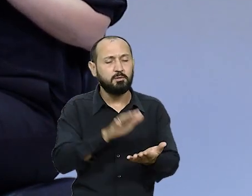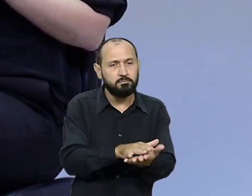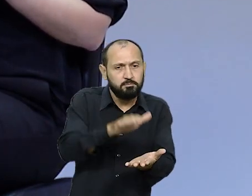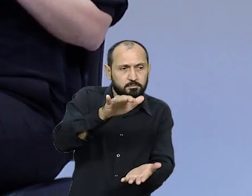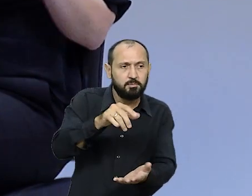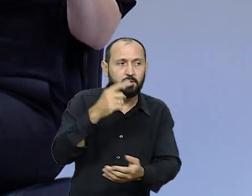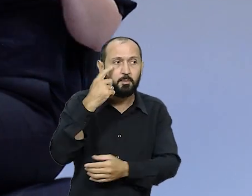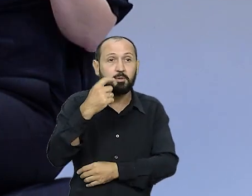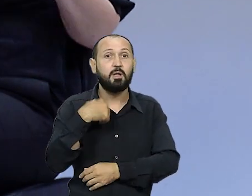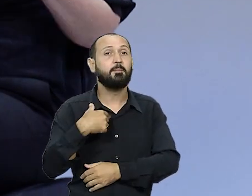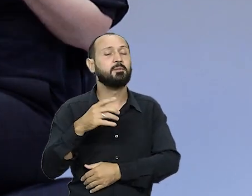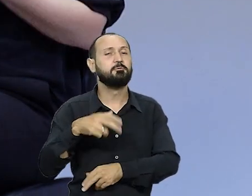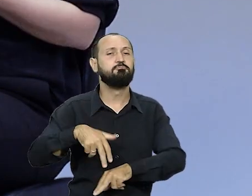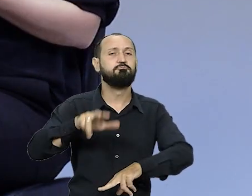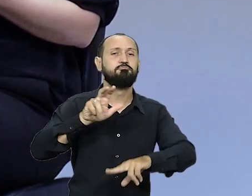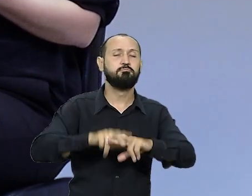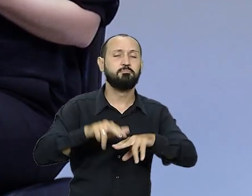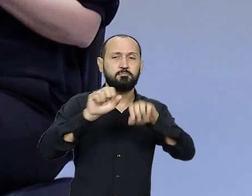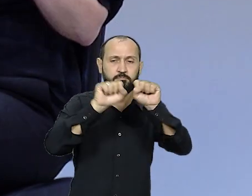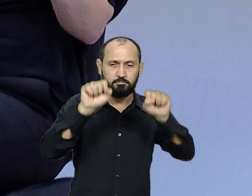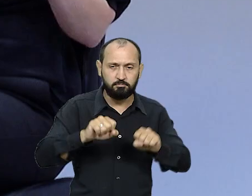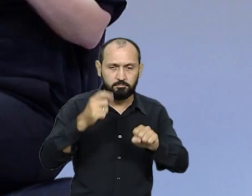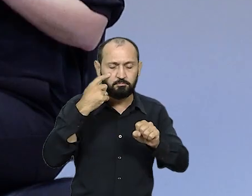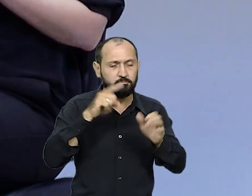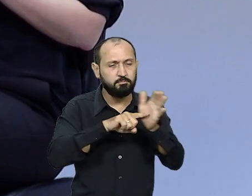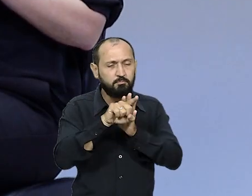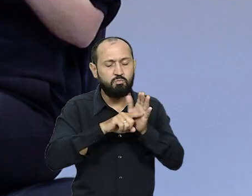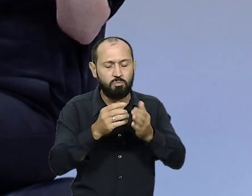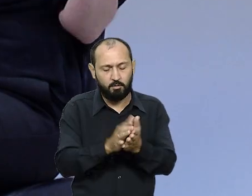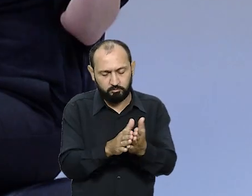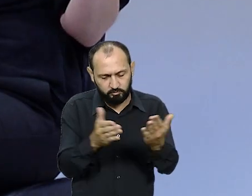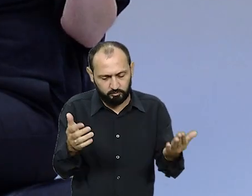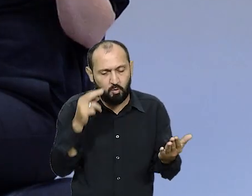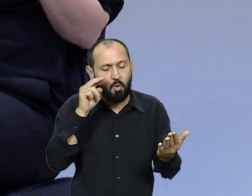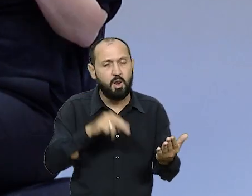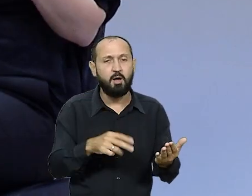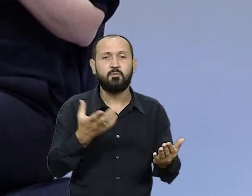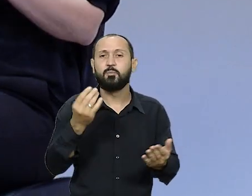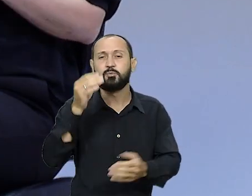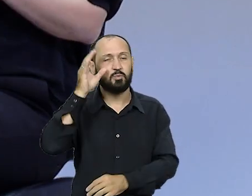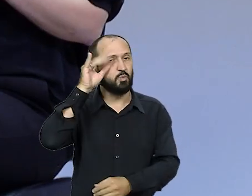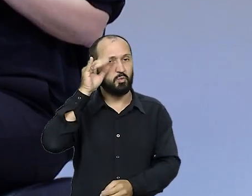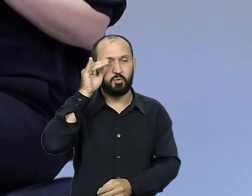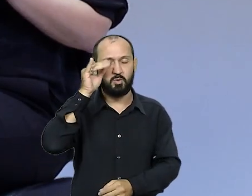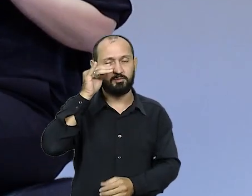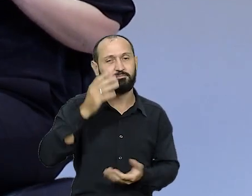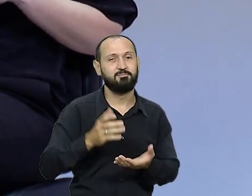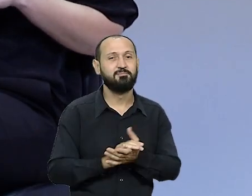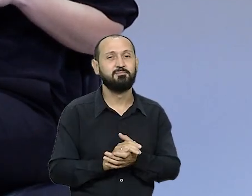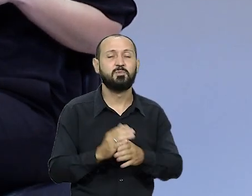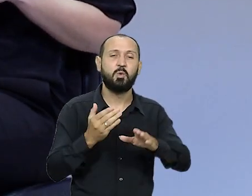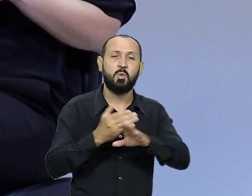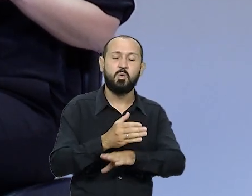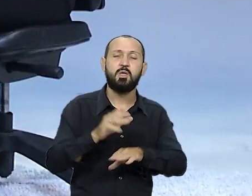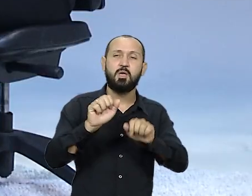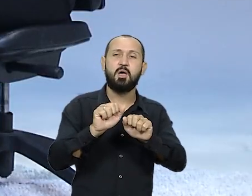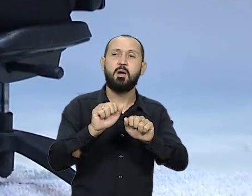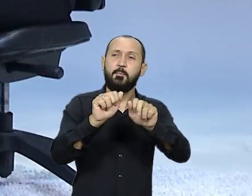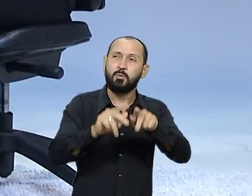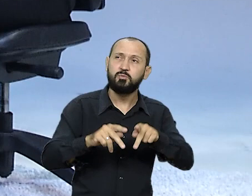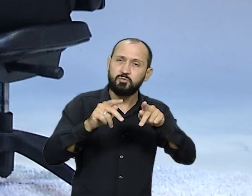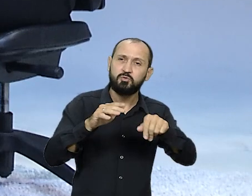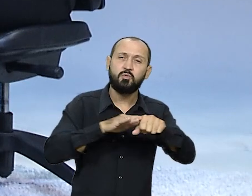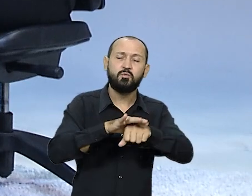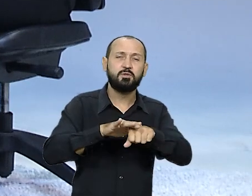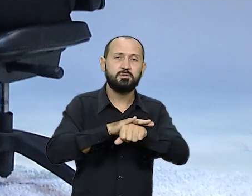Aí eu via os processos que eram mais interessantes, entrava no sistema, pegava o processo e olhava. Eu sempre fui muito curiosa. Então eu ia para